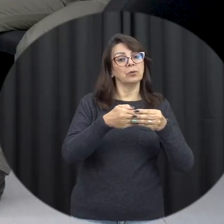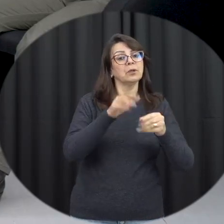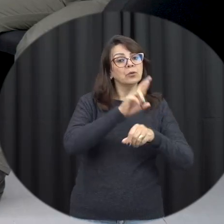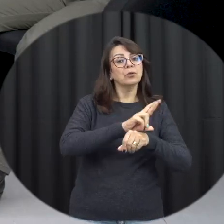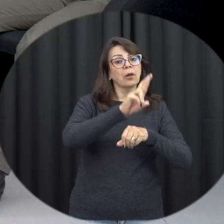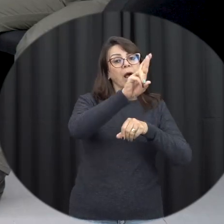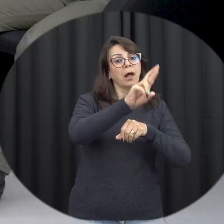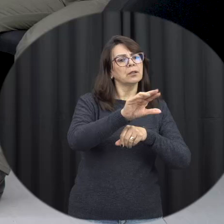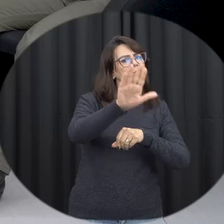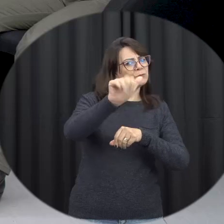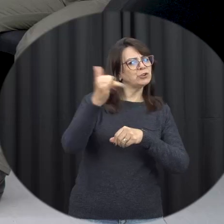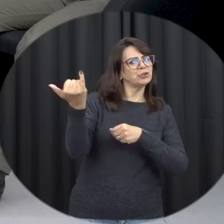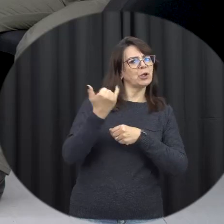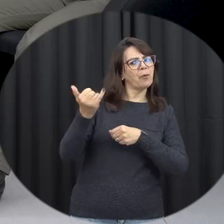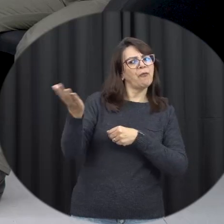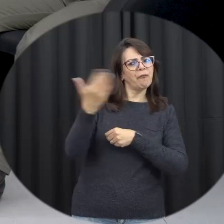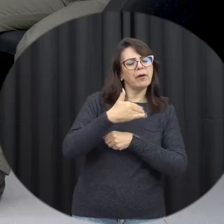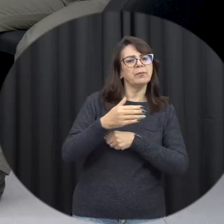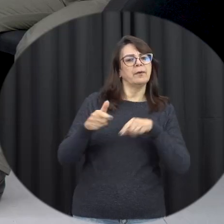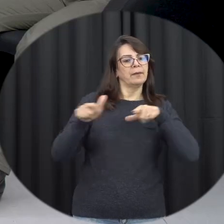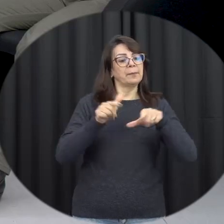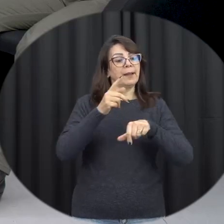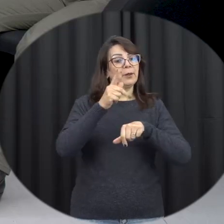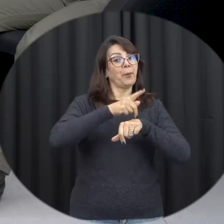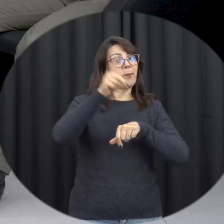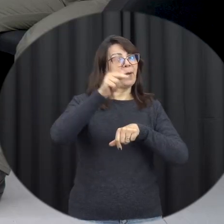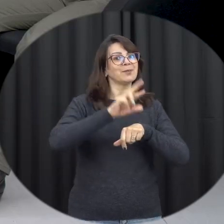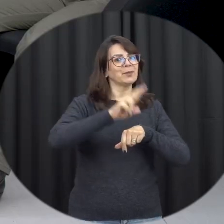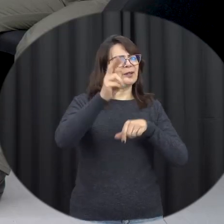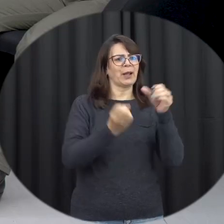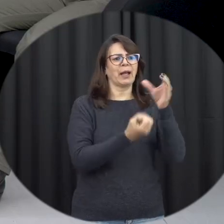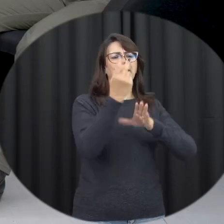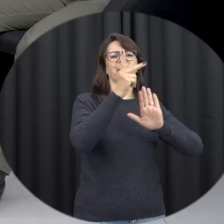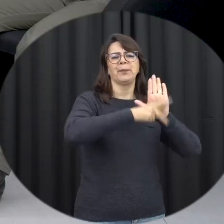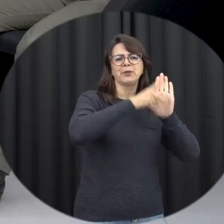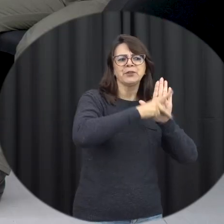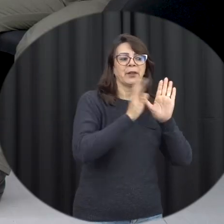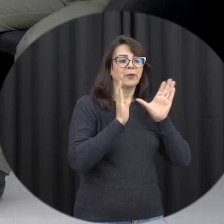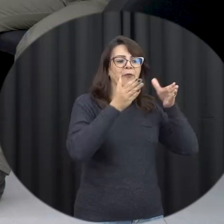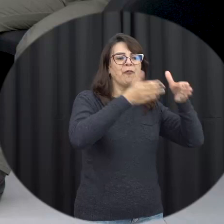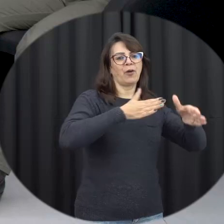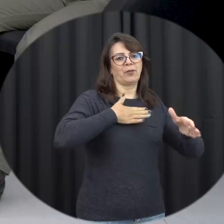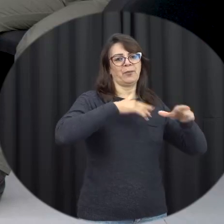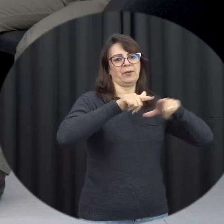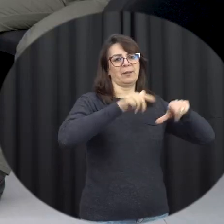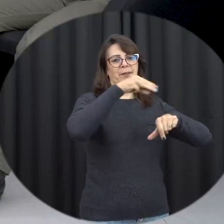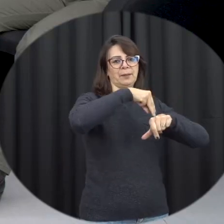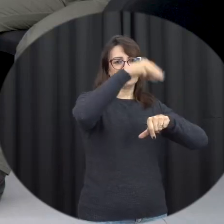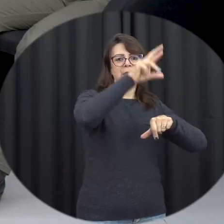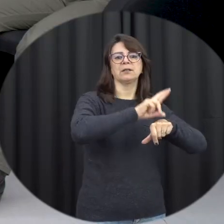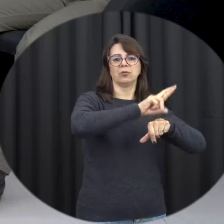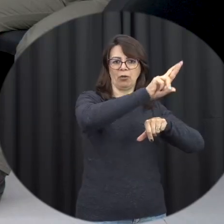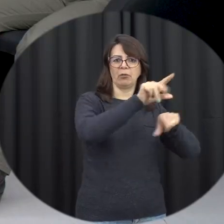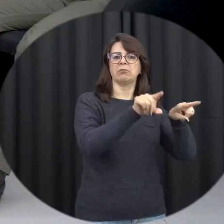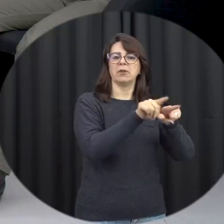co-orientadora do doutorado, ele me chamou para trabalhar com ela no pós-doutorado. A gente criou o projeto relacionado com o